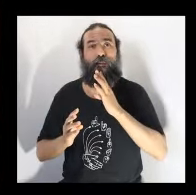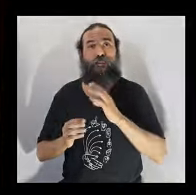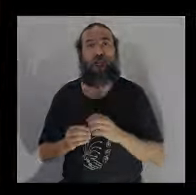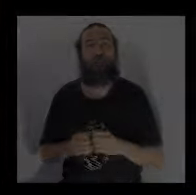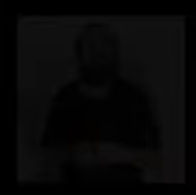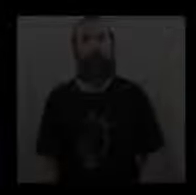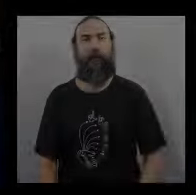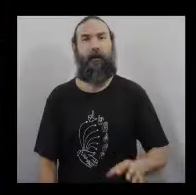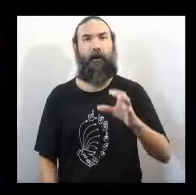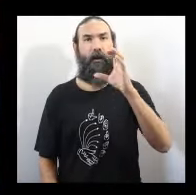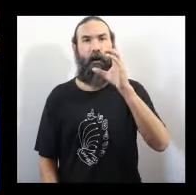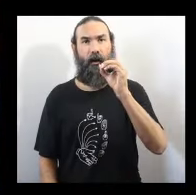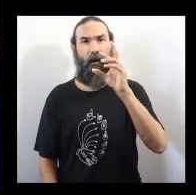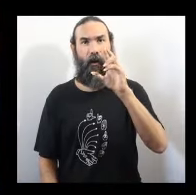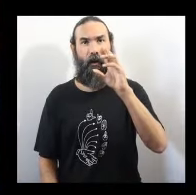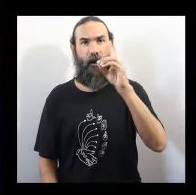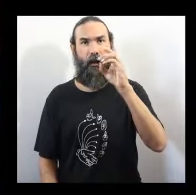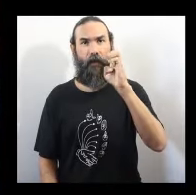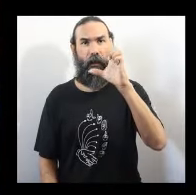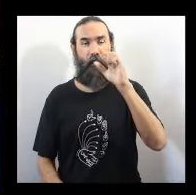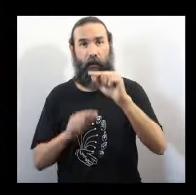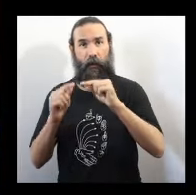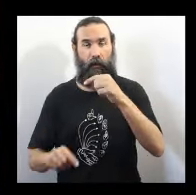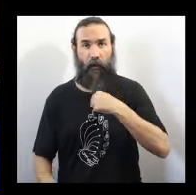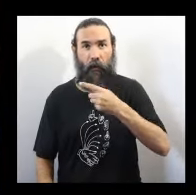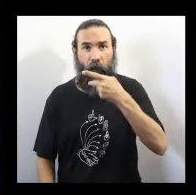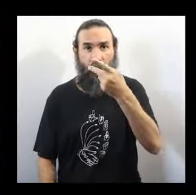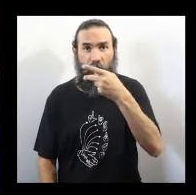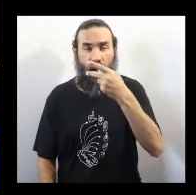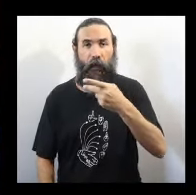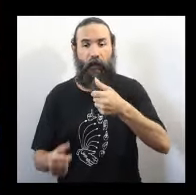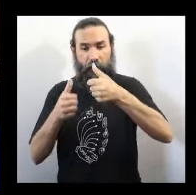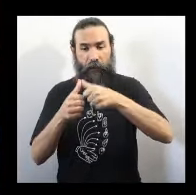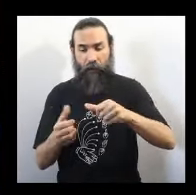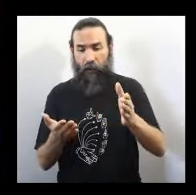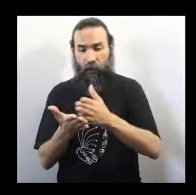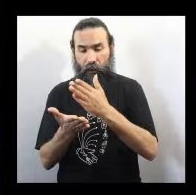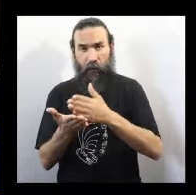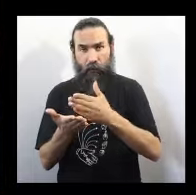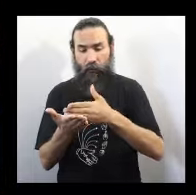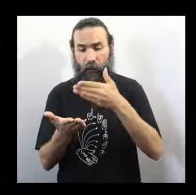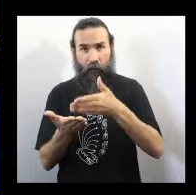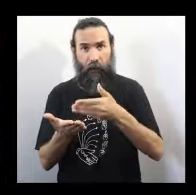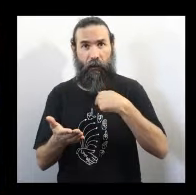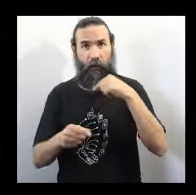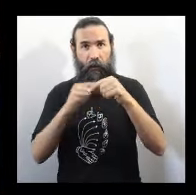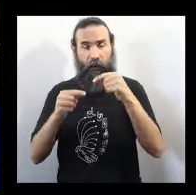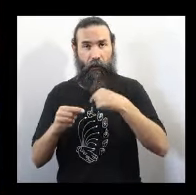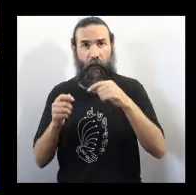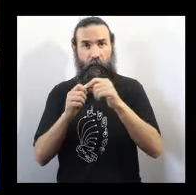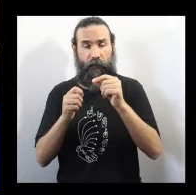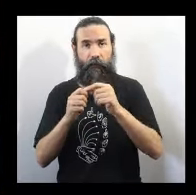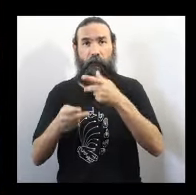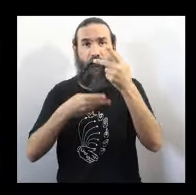saber e essa escorel é triste de um corredor de